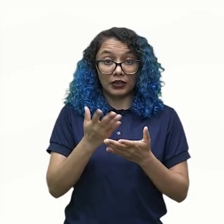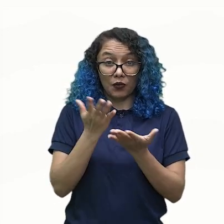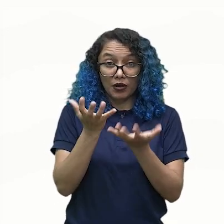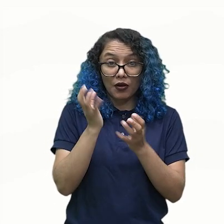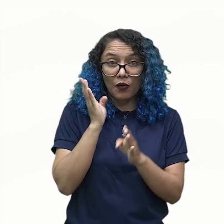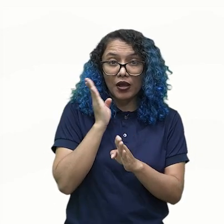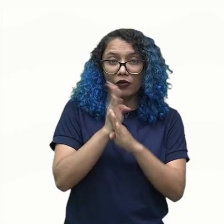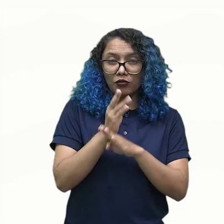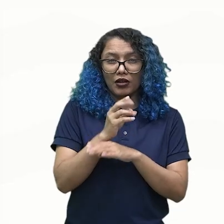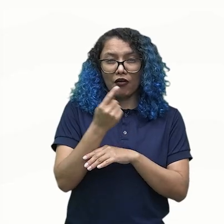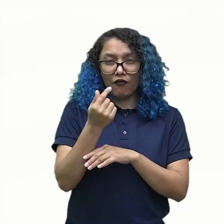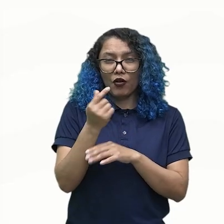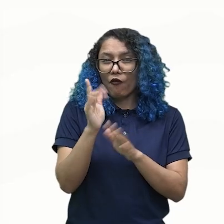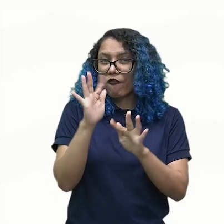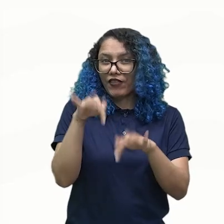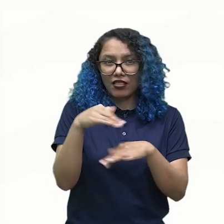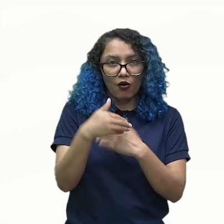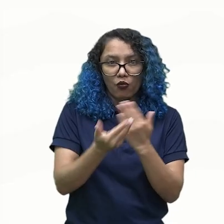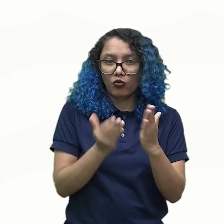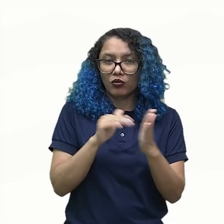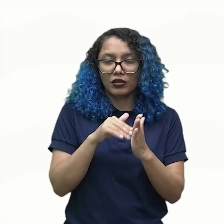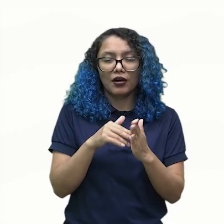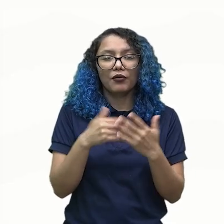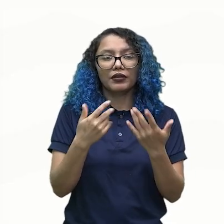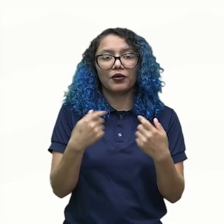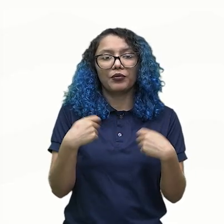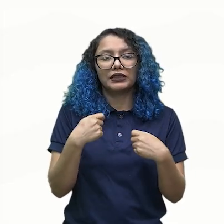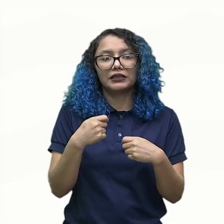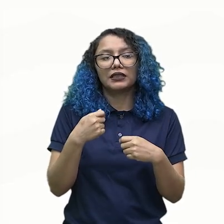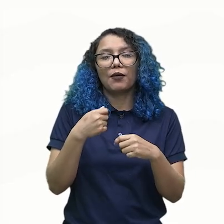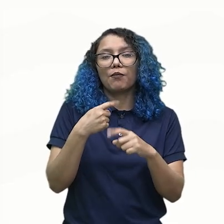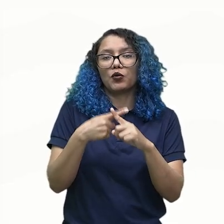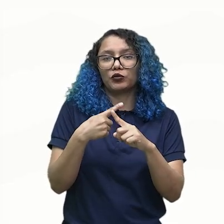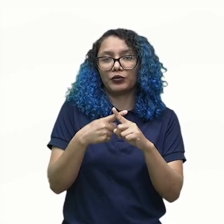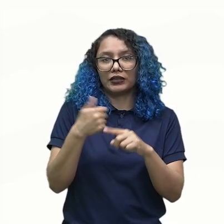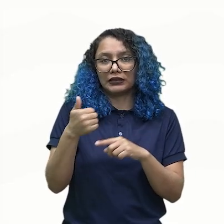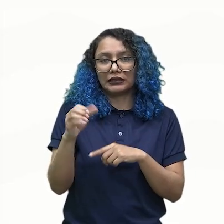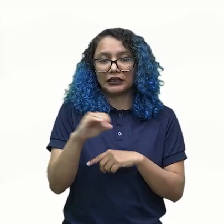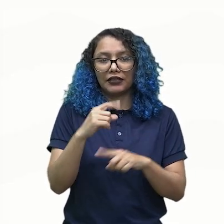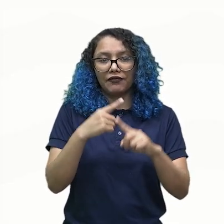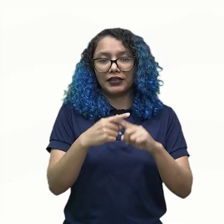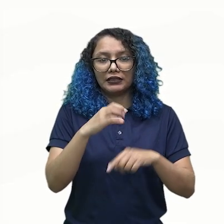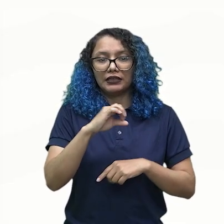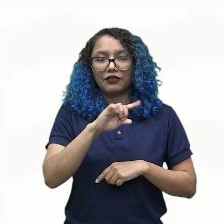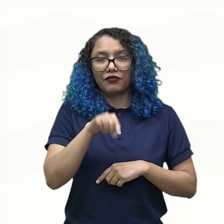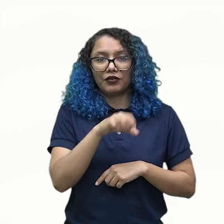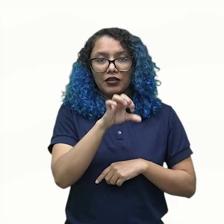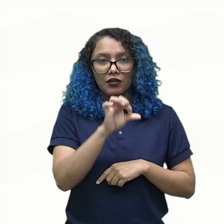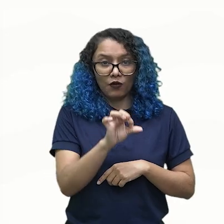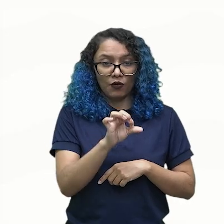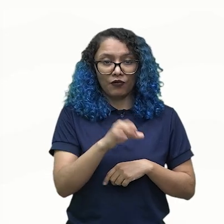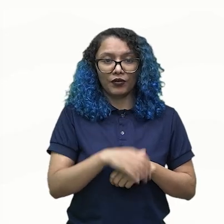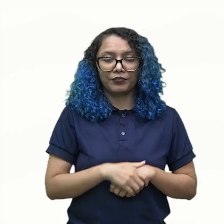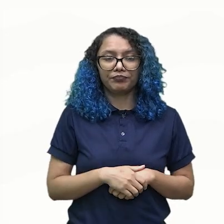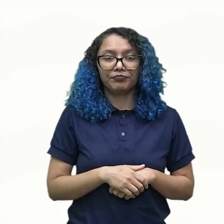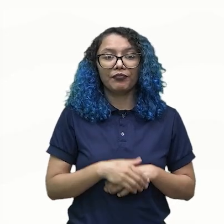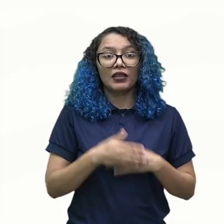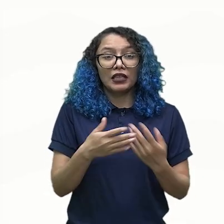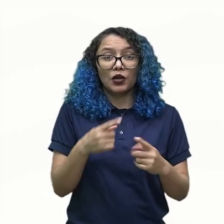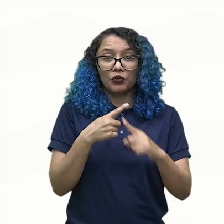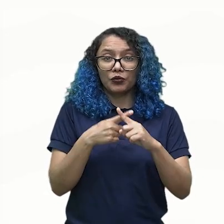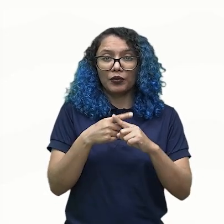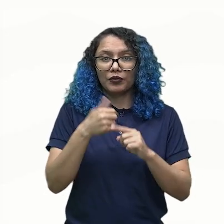achar o valor final, eu vou multiplicar 100 por 0,9. Não se esqueçam que multiplicar por